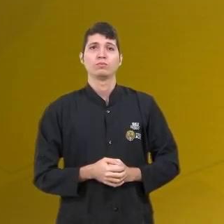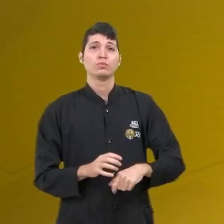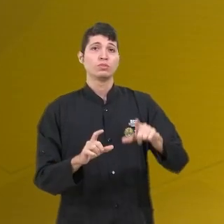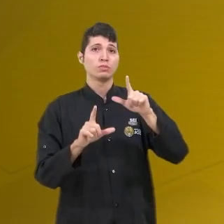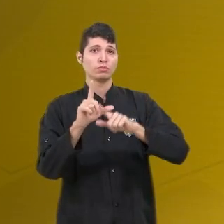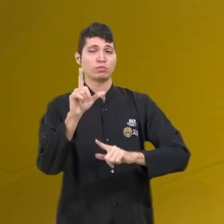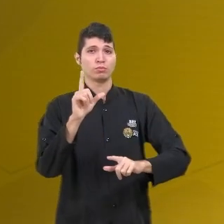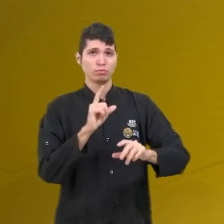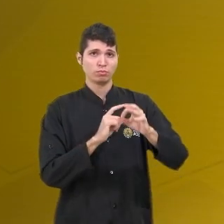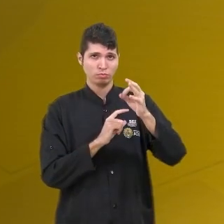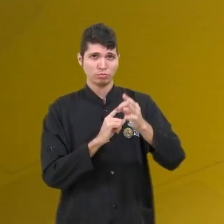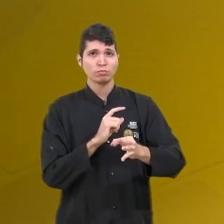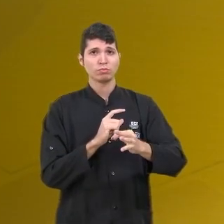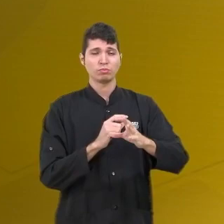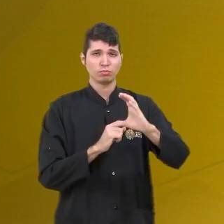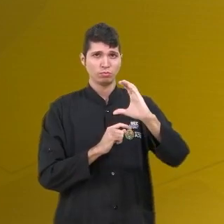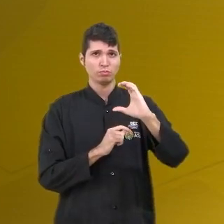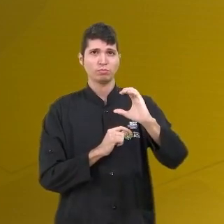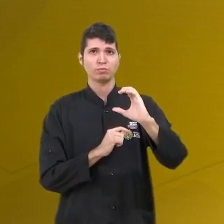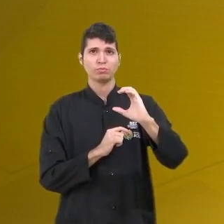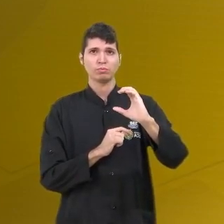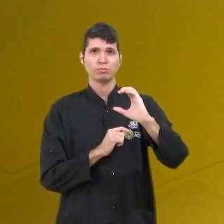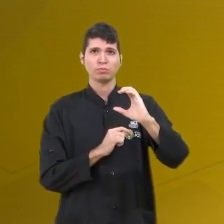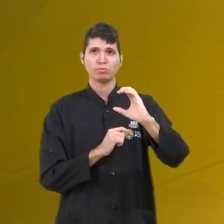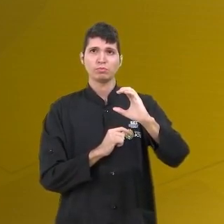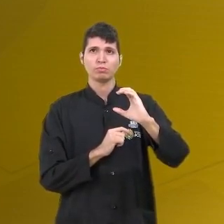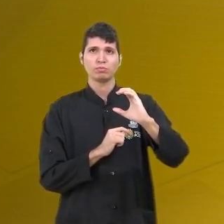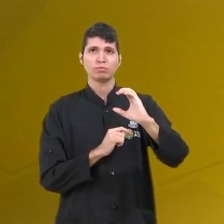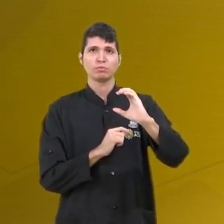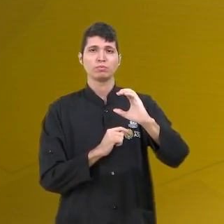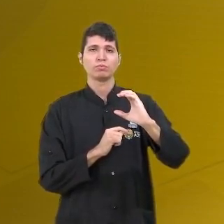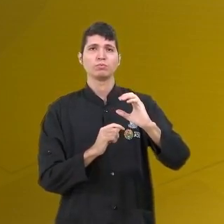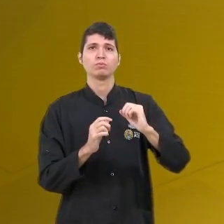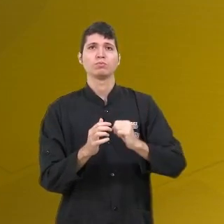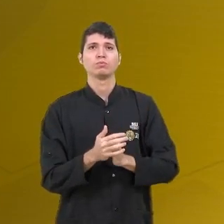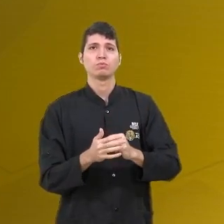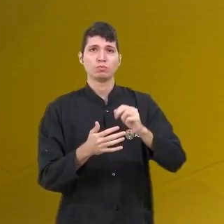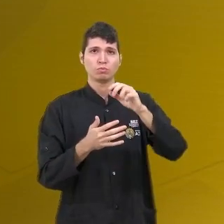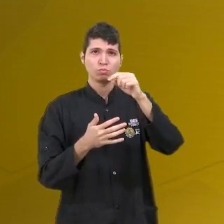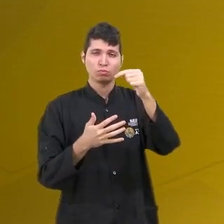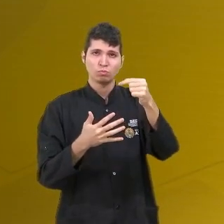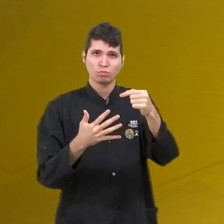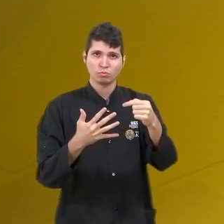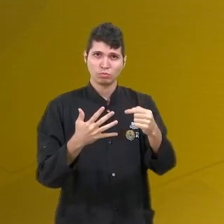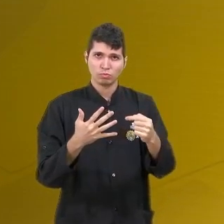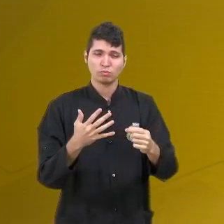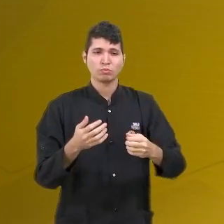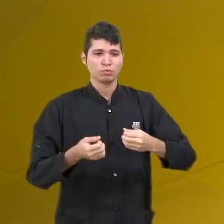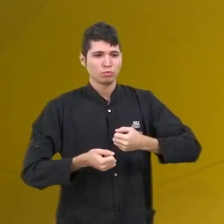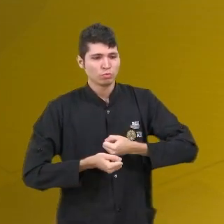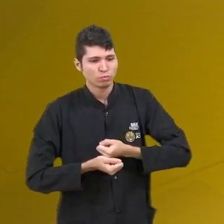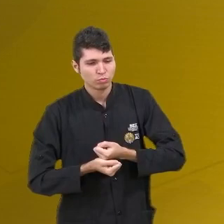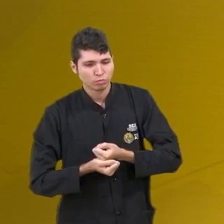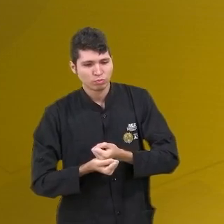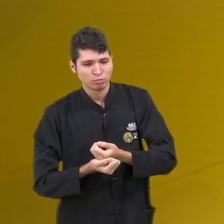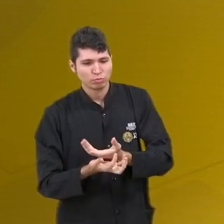letra C, de fatores de disseminação das sementes, ok? Essa aqui já